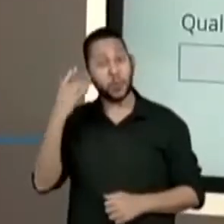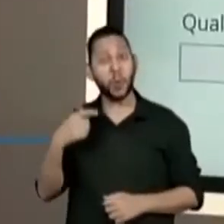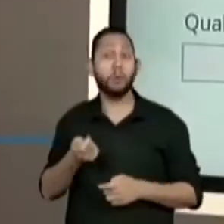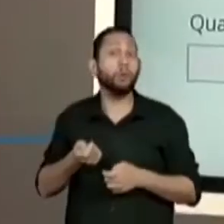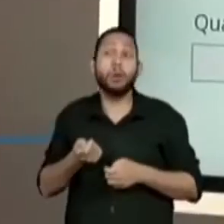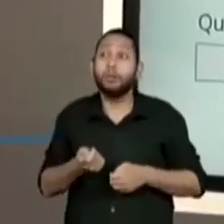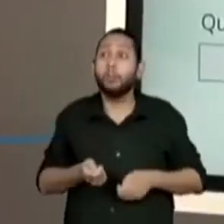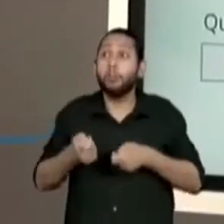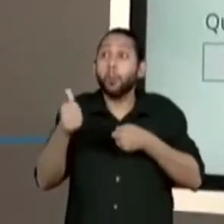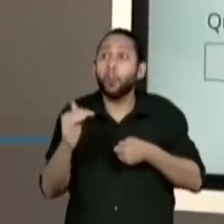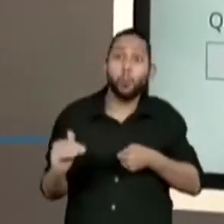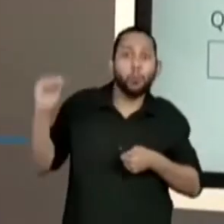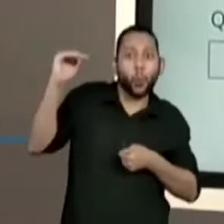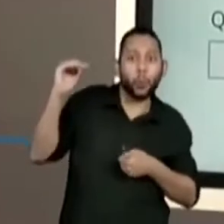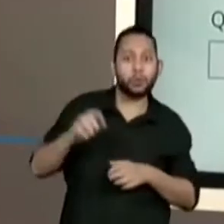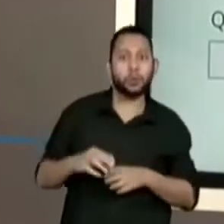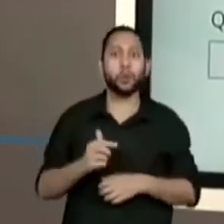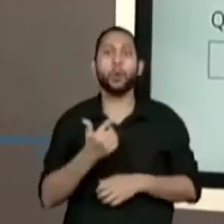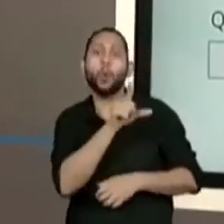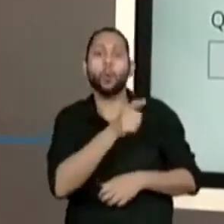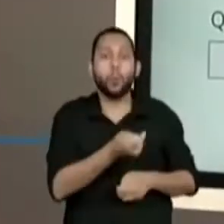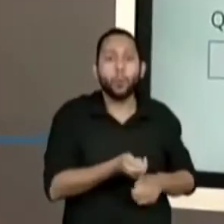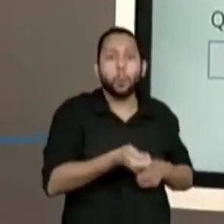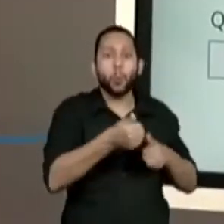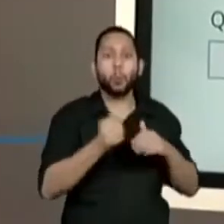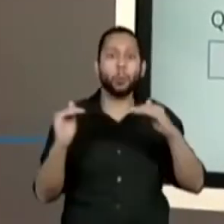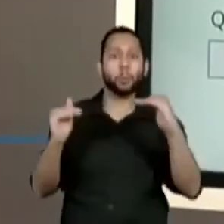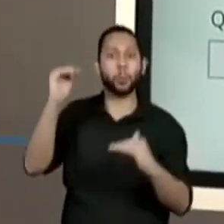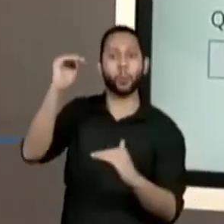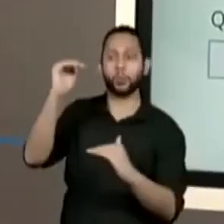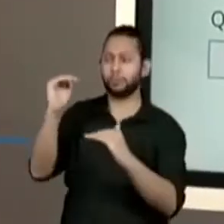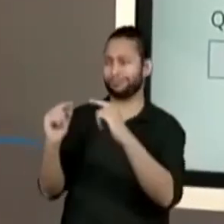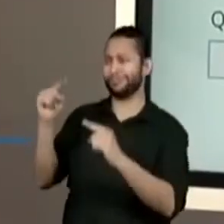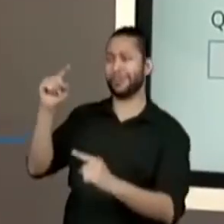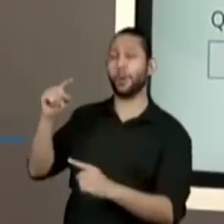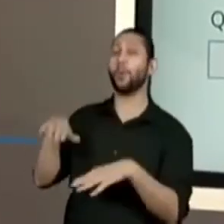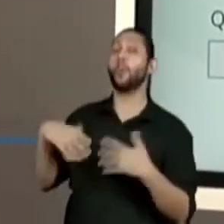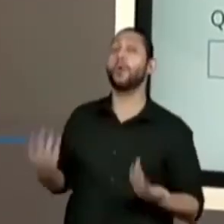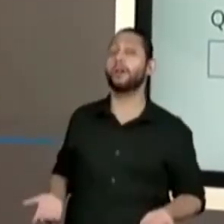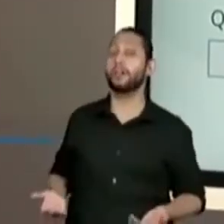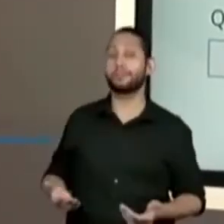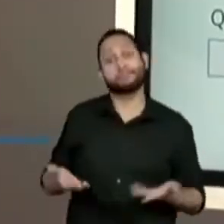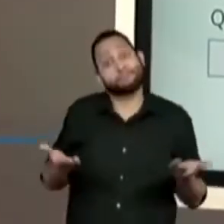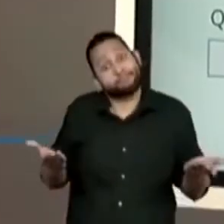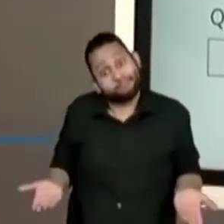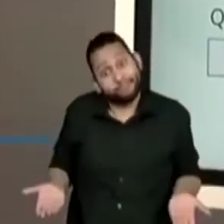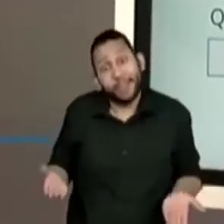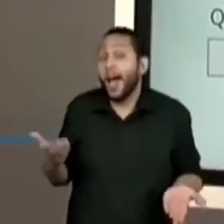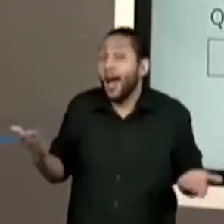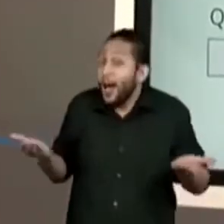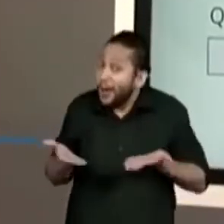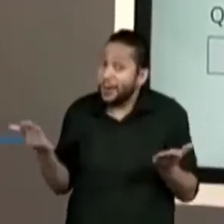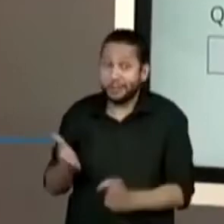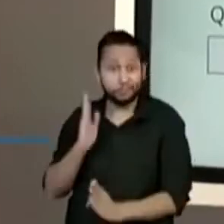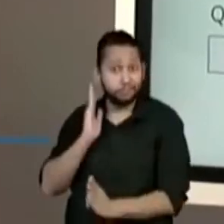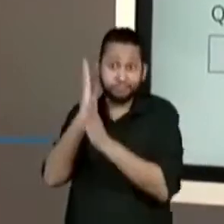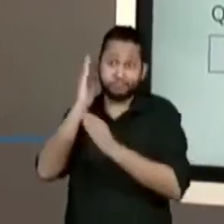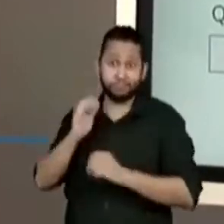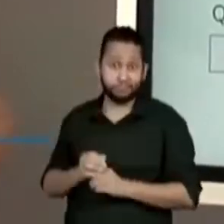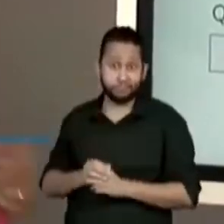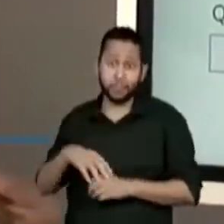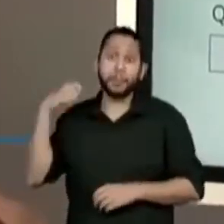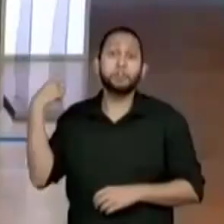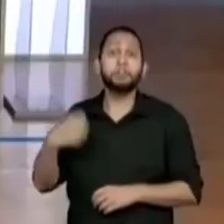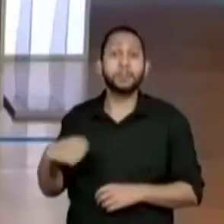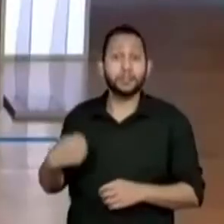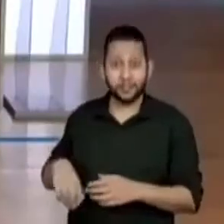com a professora Fran, no caso. Mas qual é o jeito da gente descobrir? Medindo. Esse é o motivo de eu ter trazido